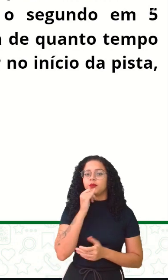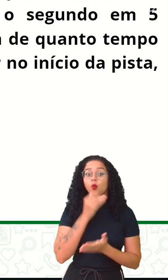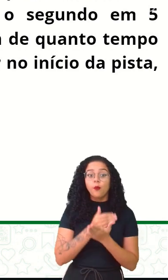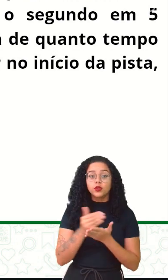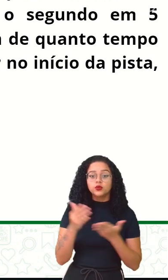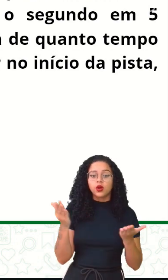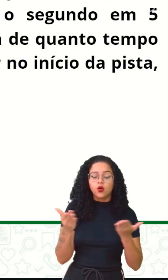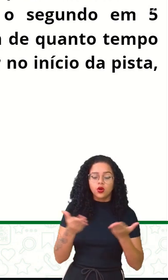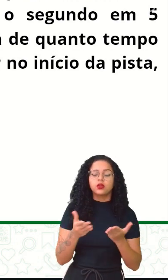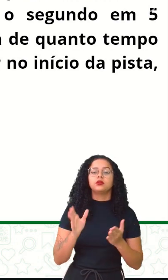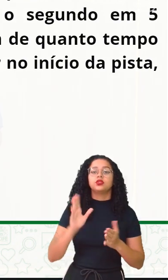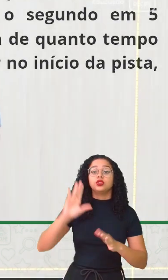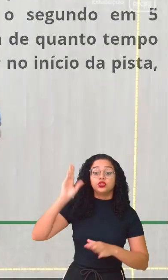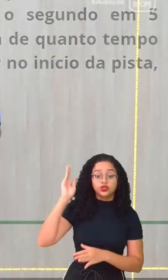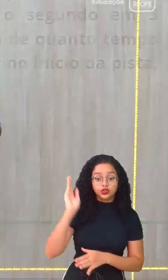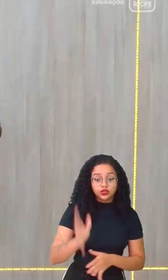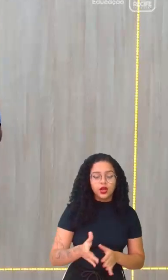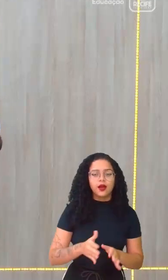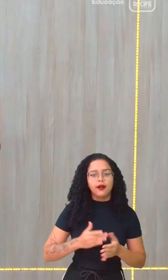agora.